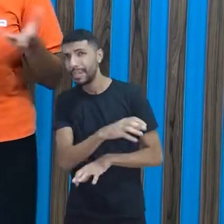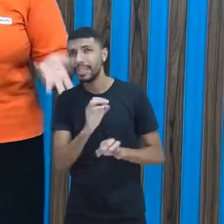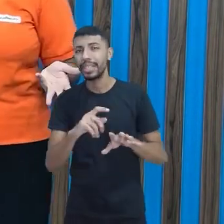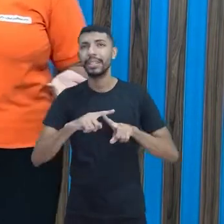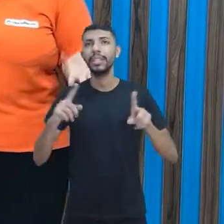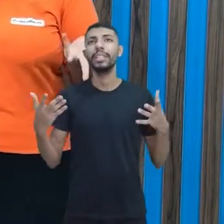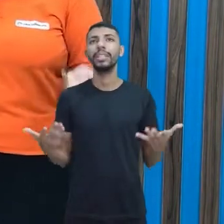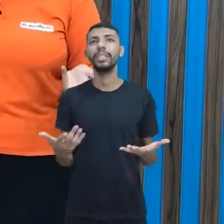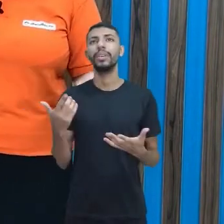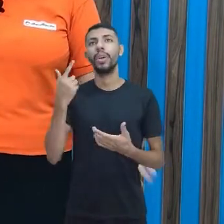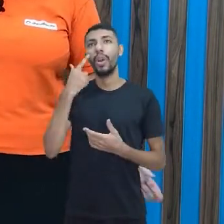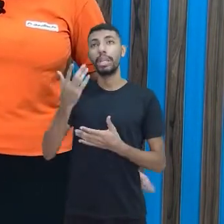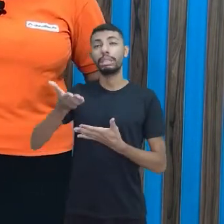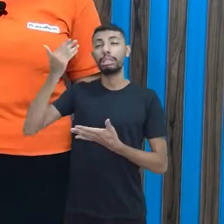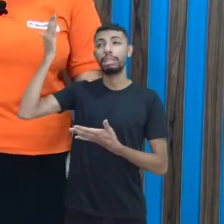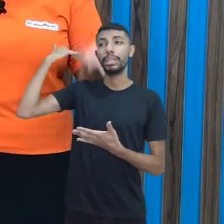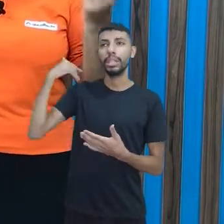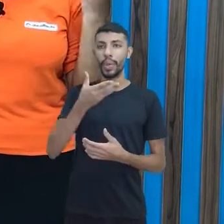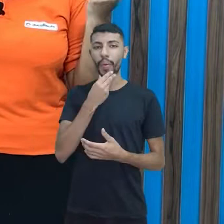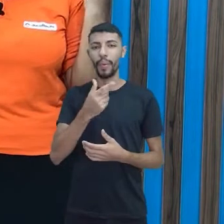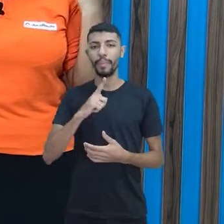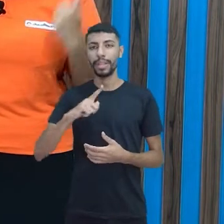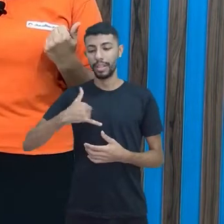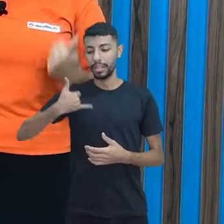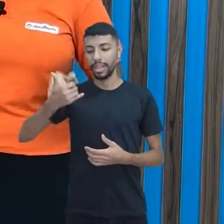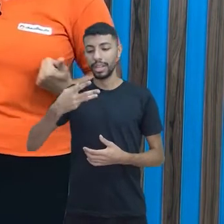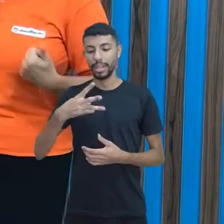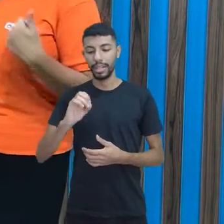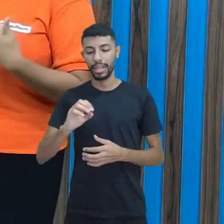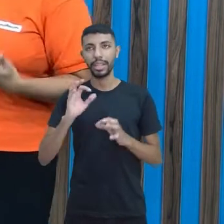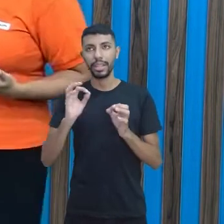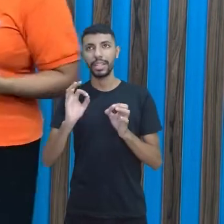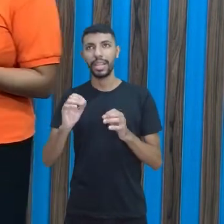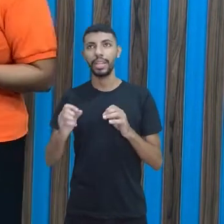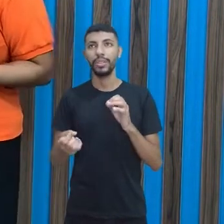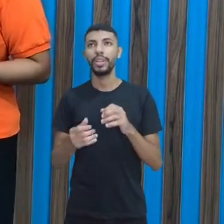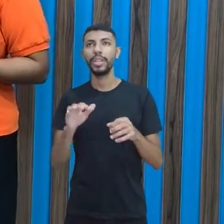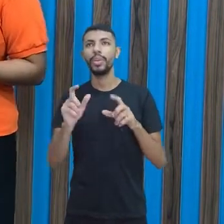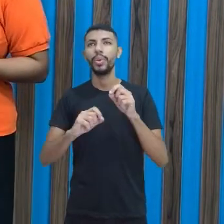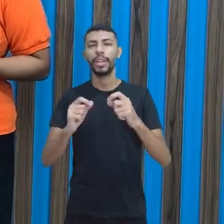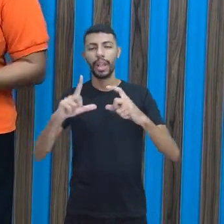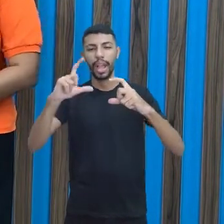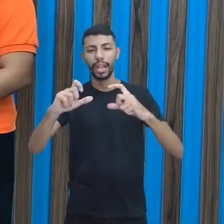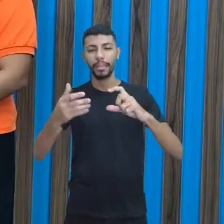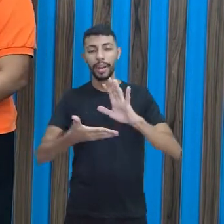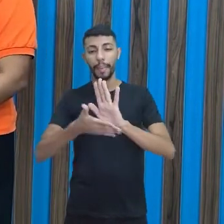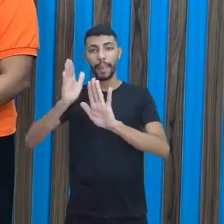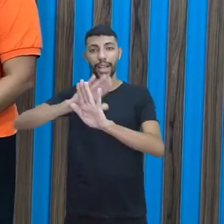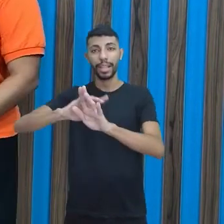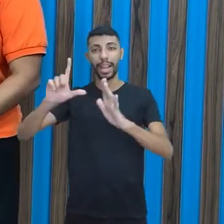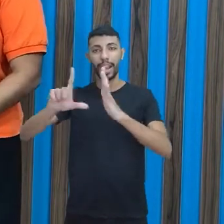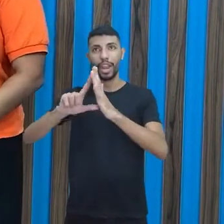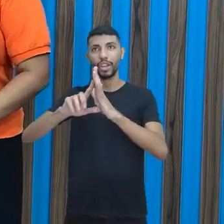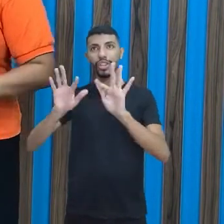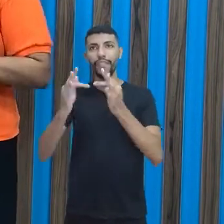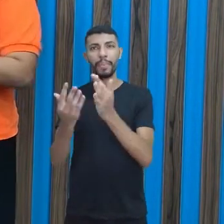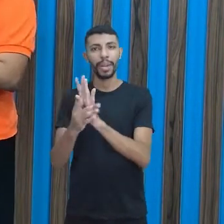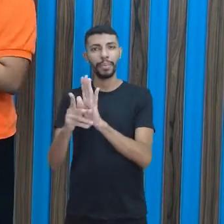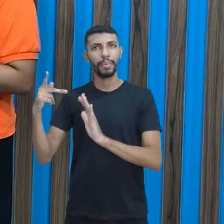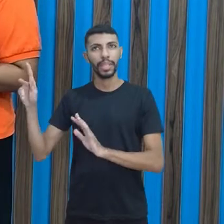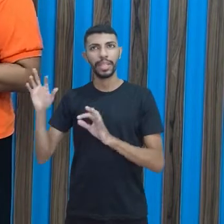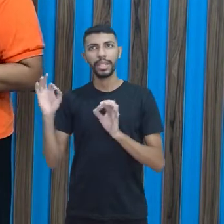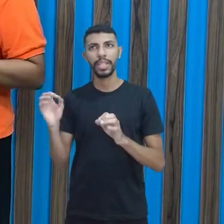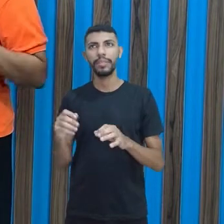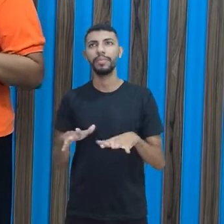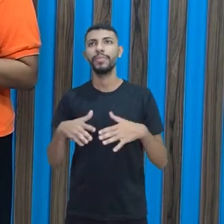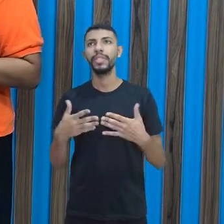e instalou sua câmera na parte de trás da loja da família na Filadélfia, para poder fazer esse retrato. Removendo a tampa